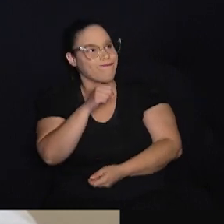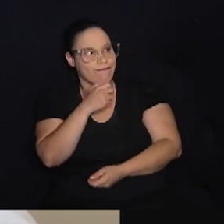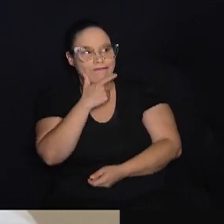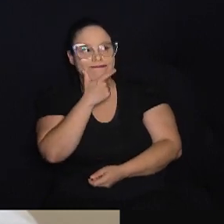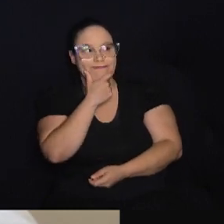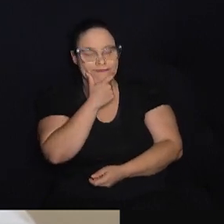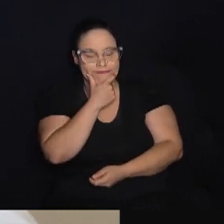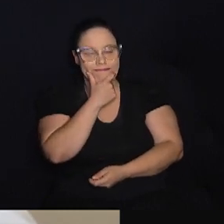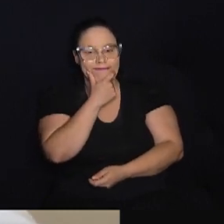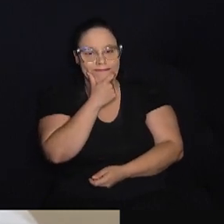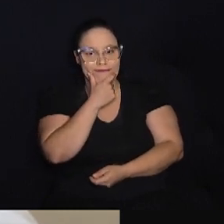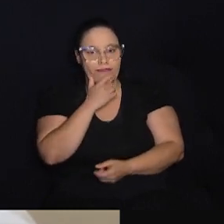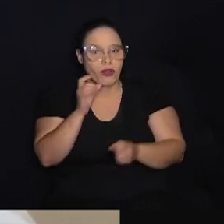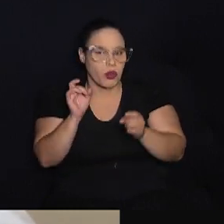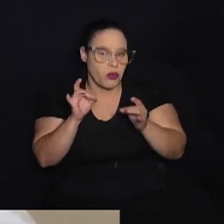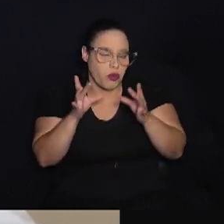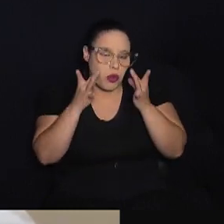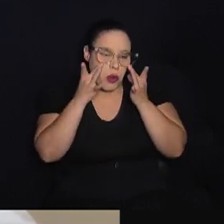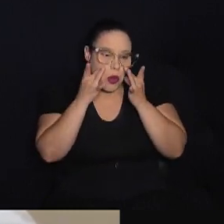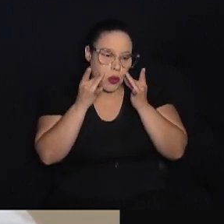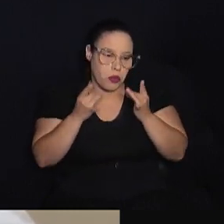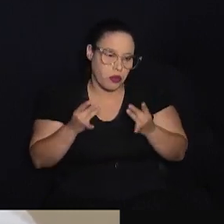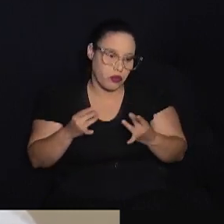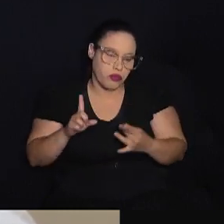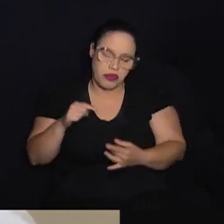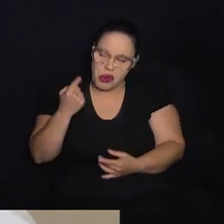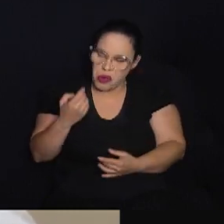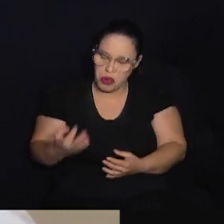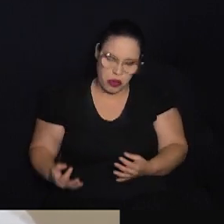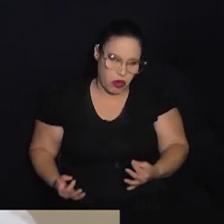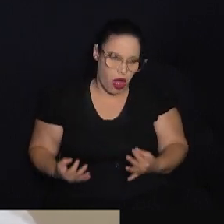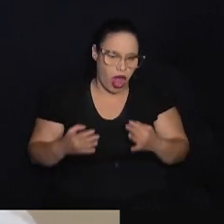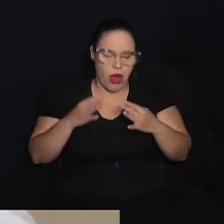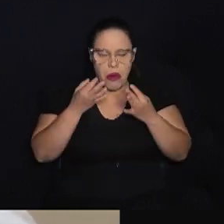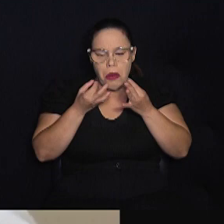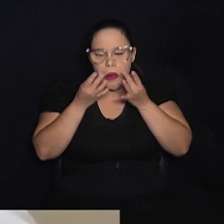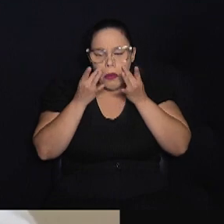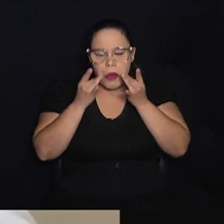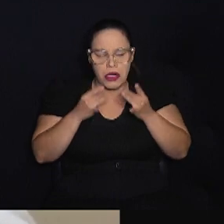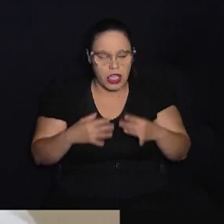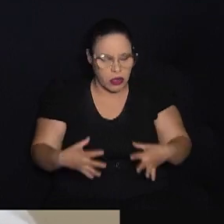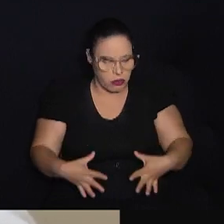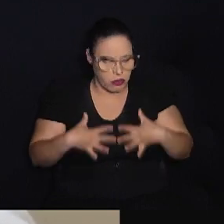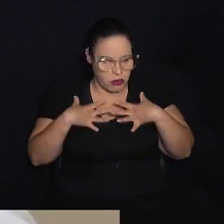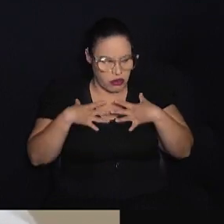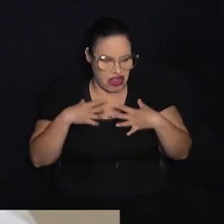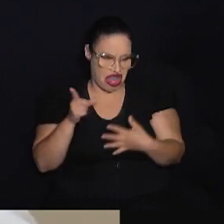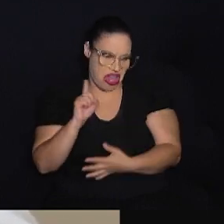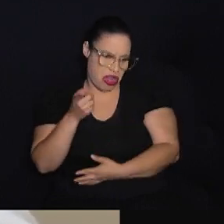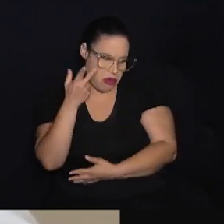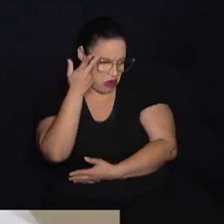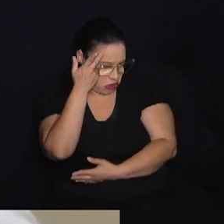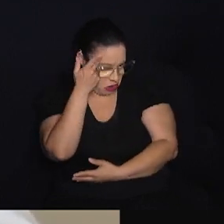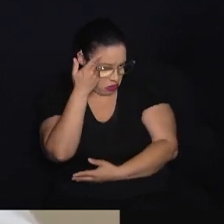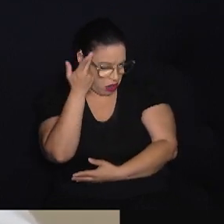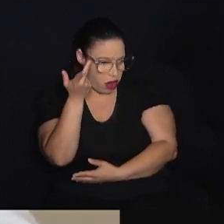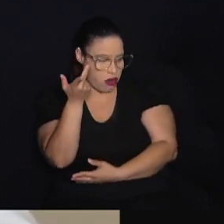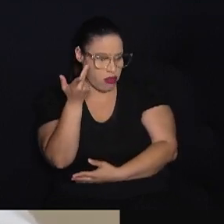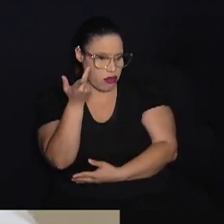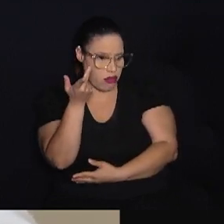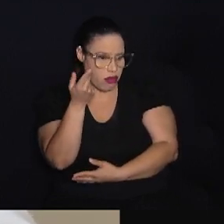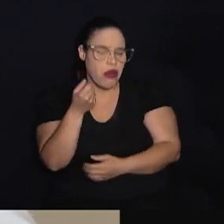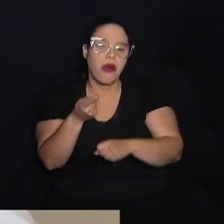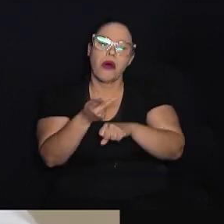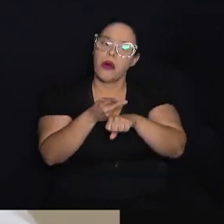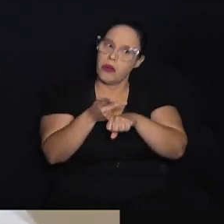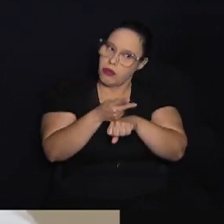Sim, tem que ficar não só com tumor de bexiga, mas qualquer outro tumor. Se você perceber alguma alteração no seu corpo que não é tão comum, procurar